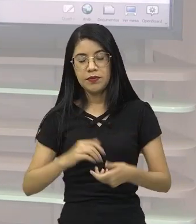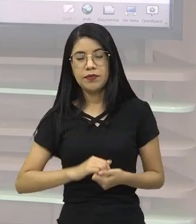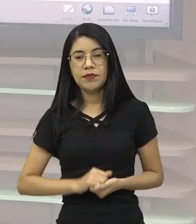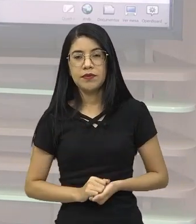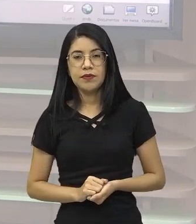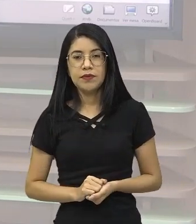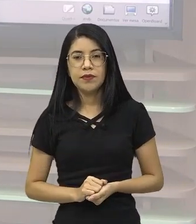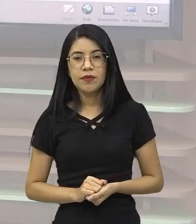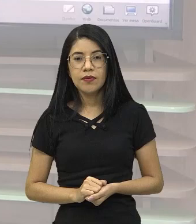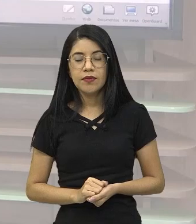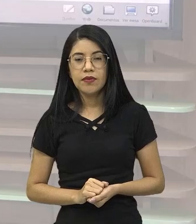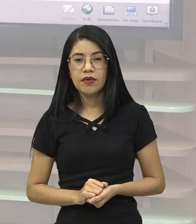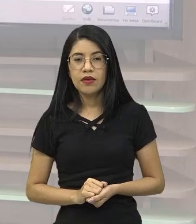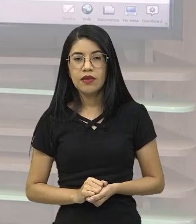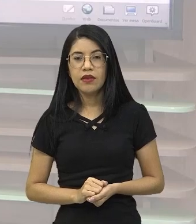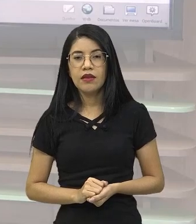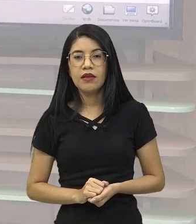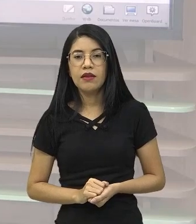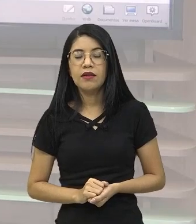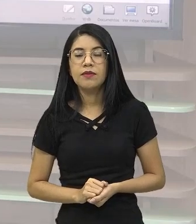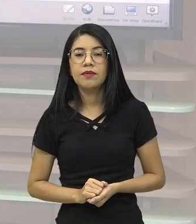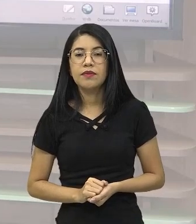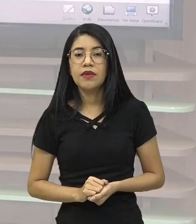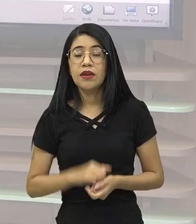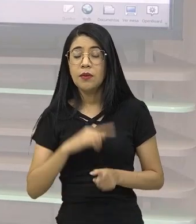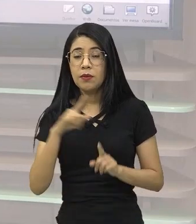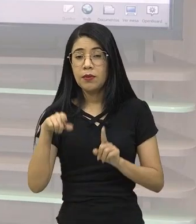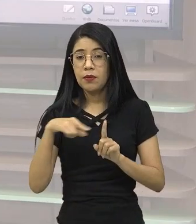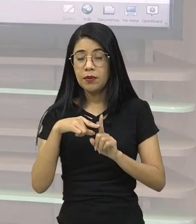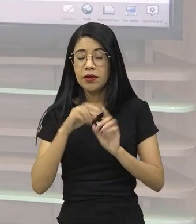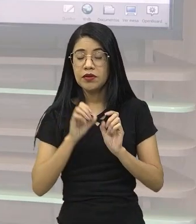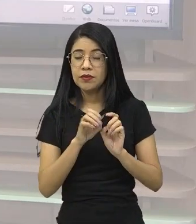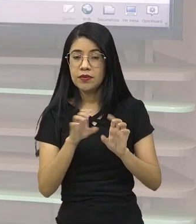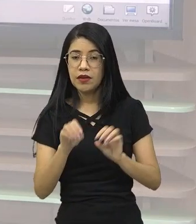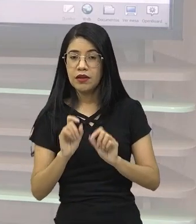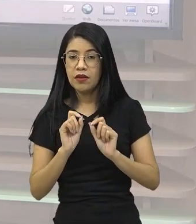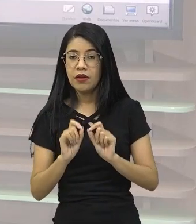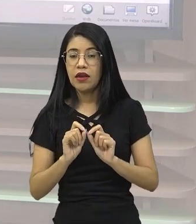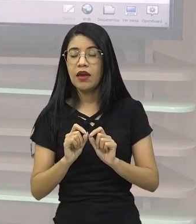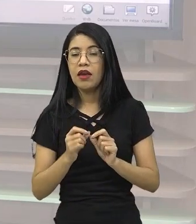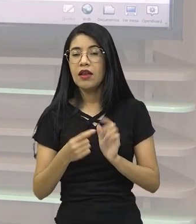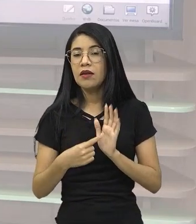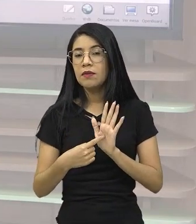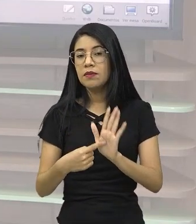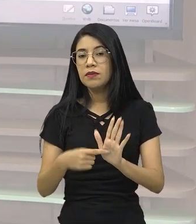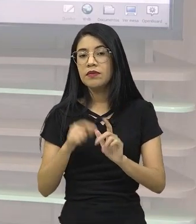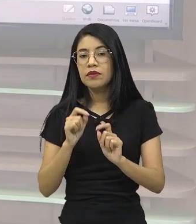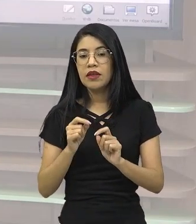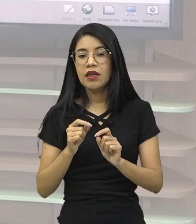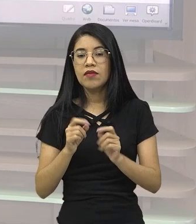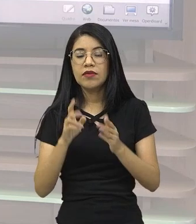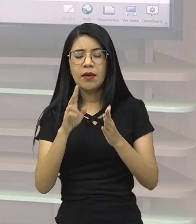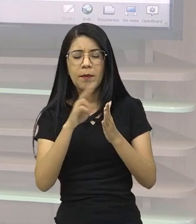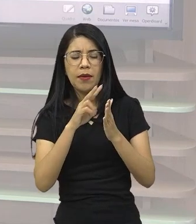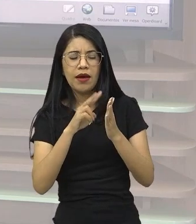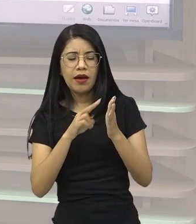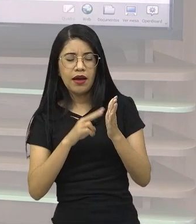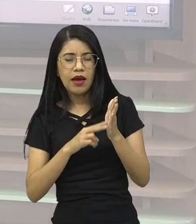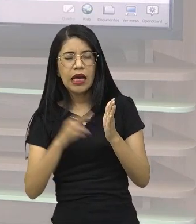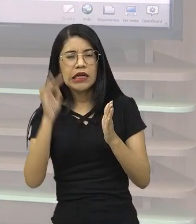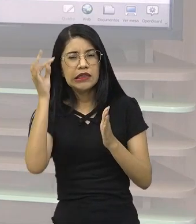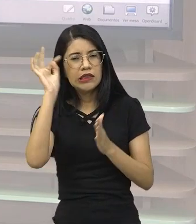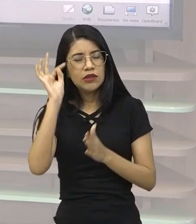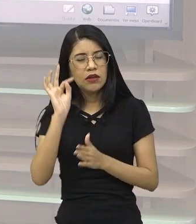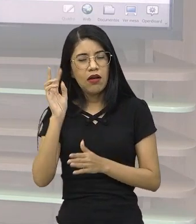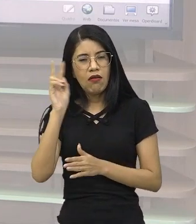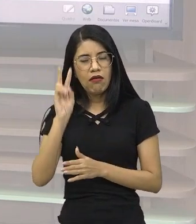Então, a fábula, com esse objetivo de educar, ela traz exatamente essas lições. Você vê a história, você conta a história e você